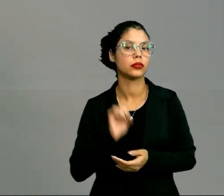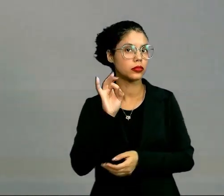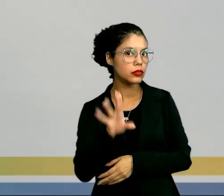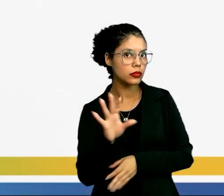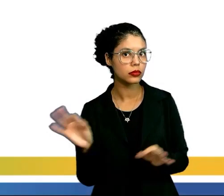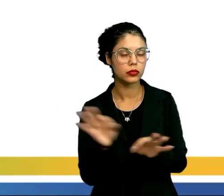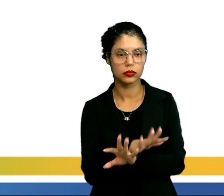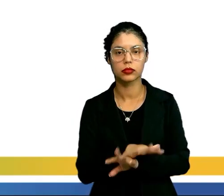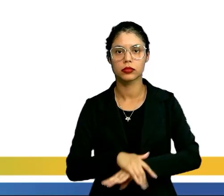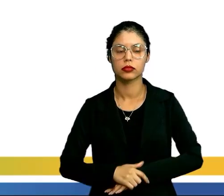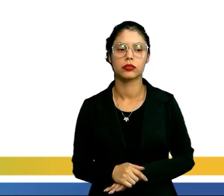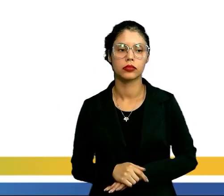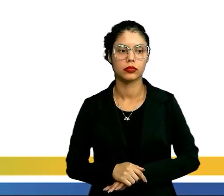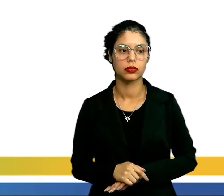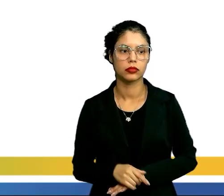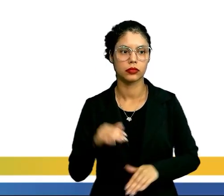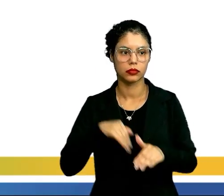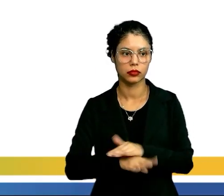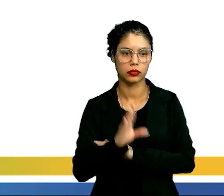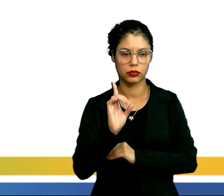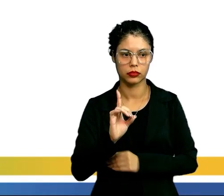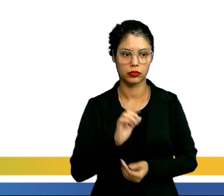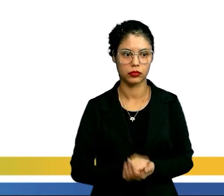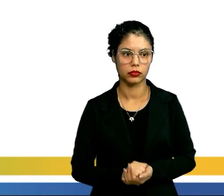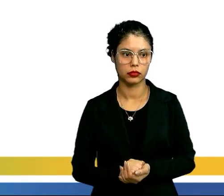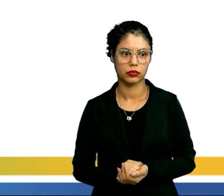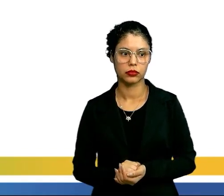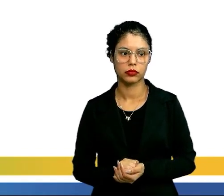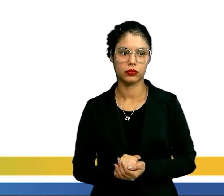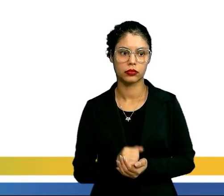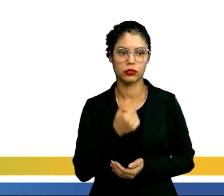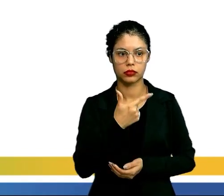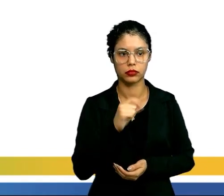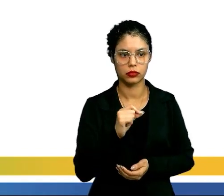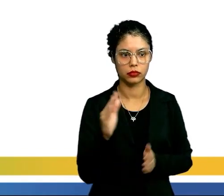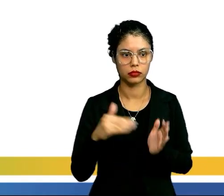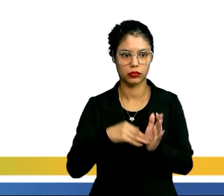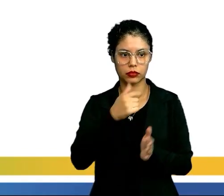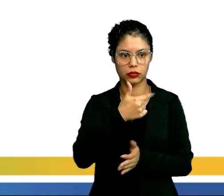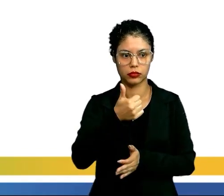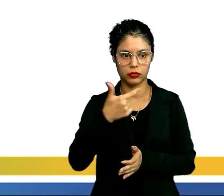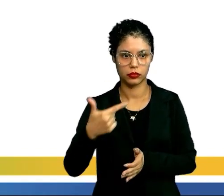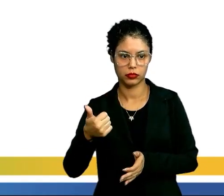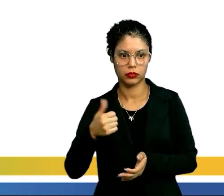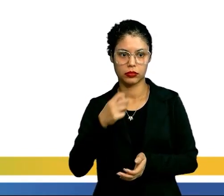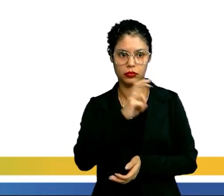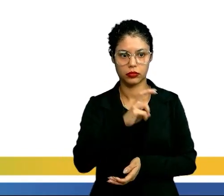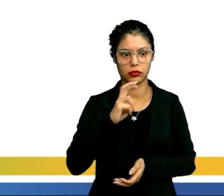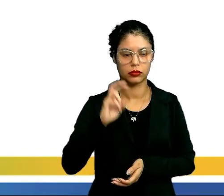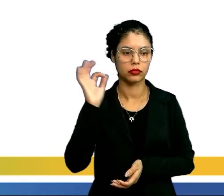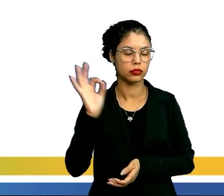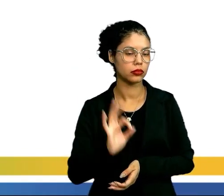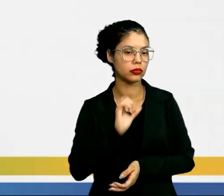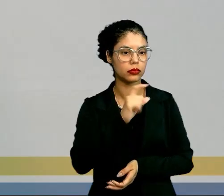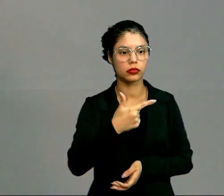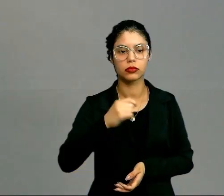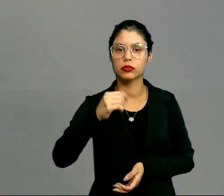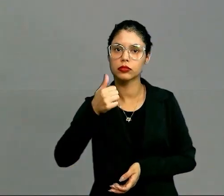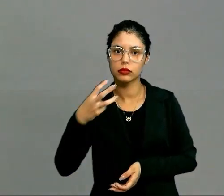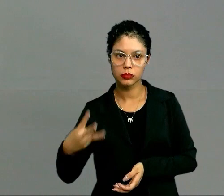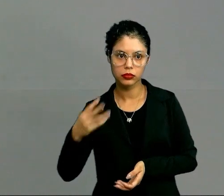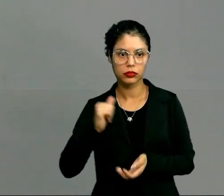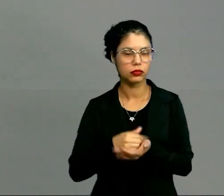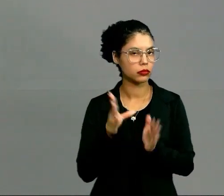martelo, acabou. Então, vamos guardar a letra D e a letra E deverá subir 20% em 2012 e 55% em